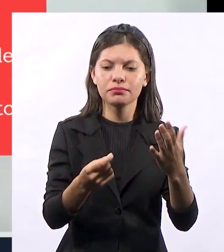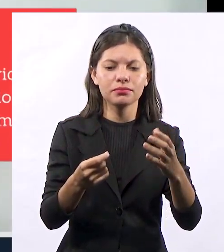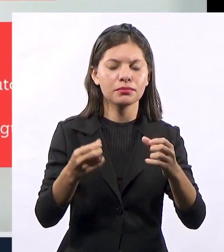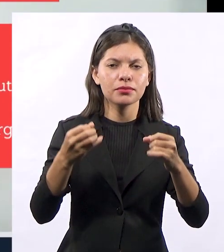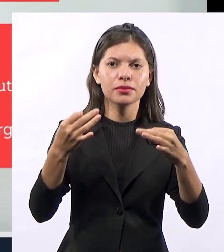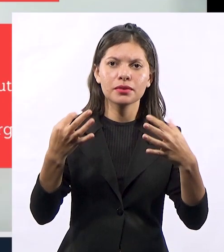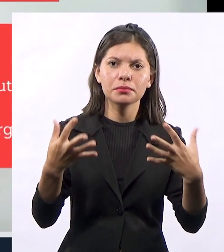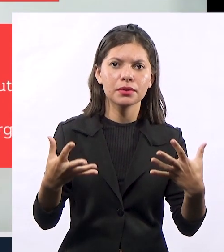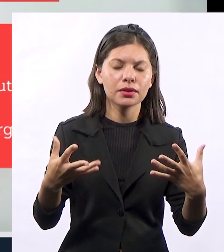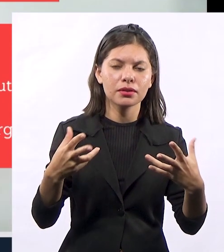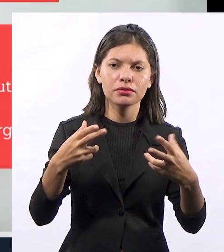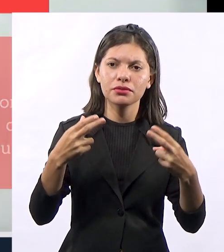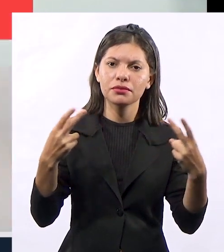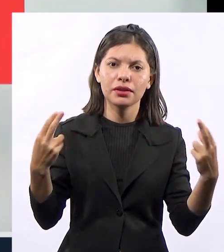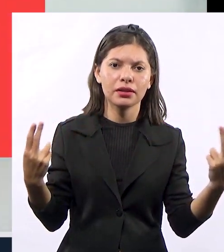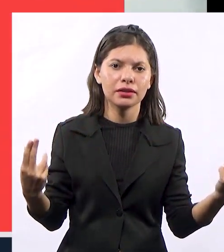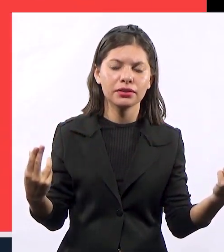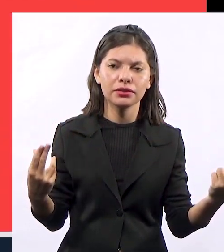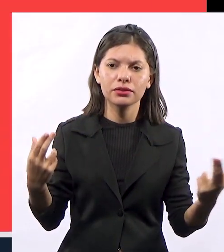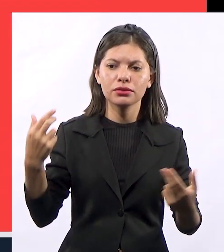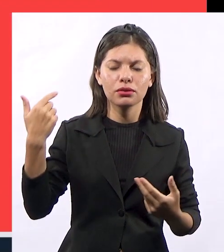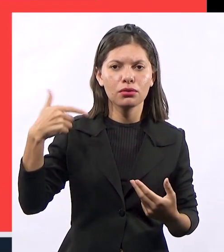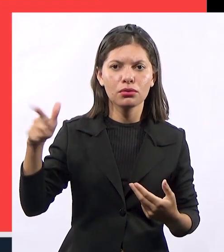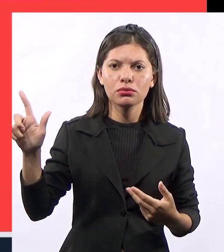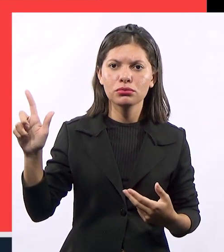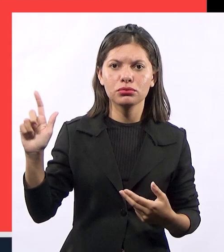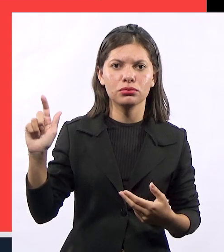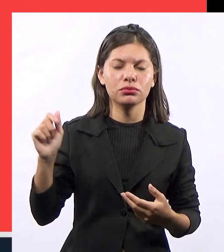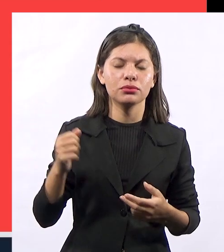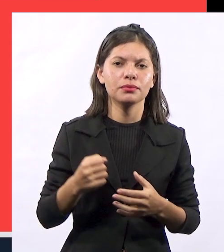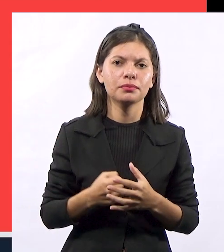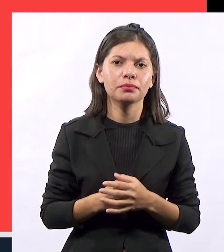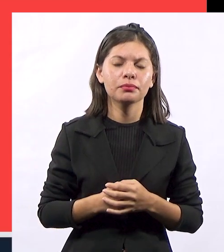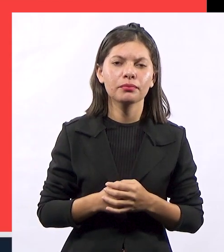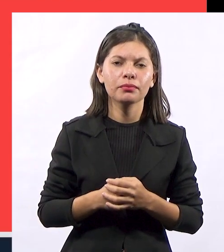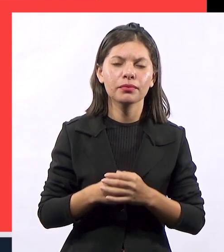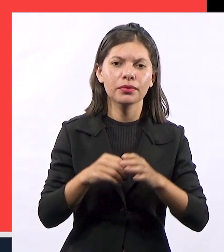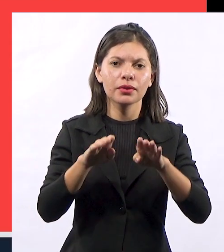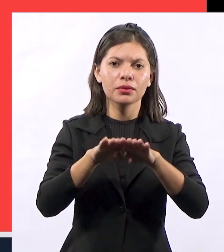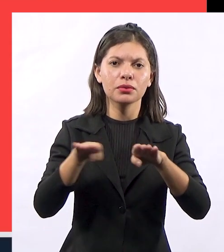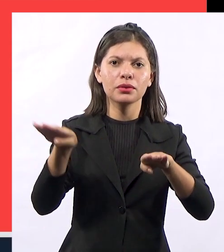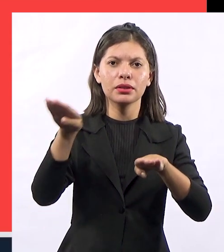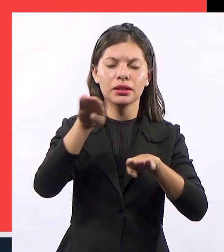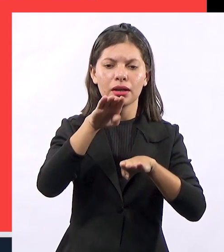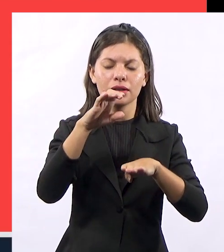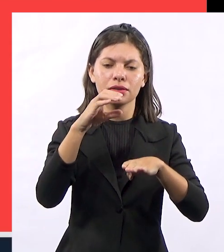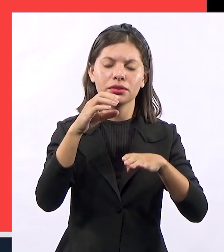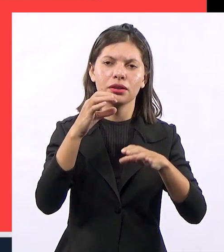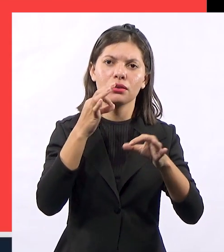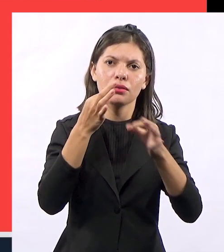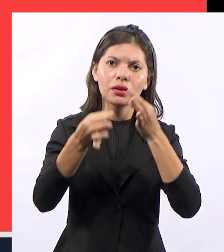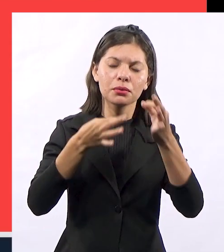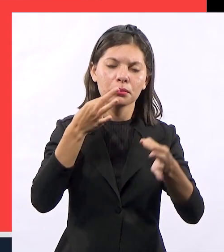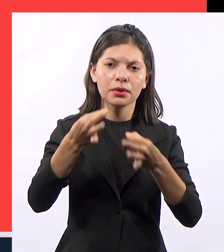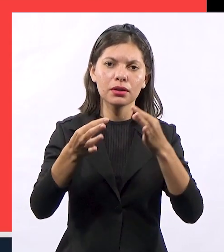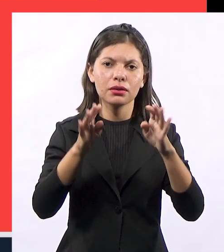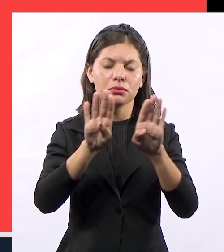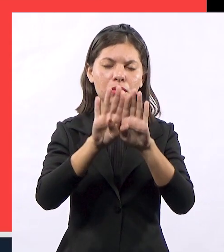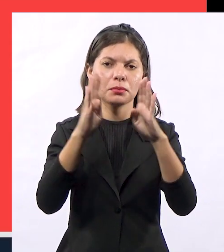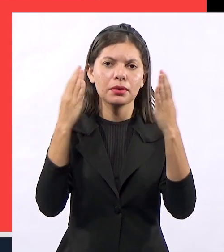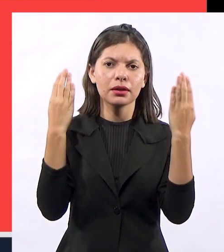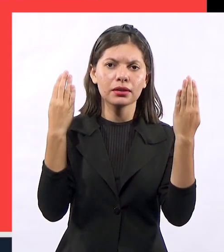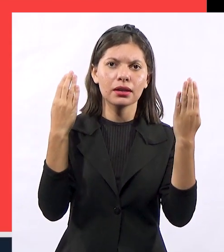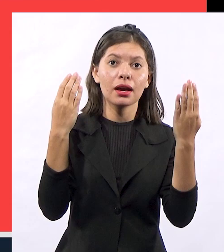que a autoridade do argumento tem que manter-se aberta. Ele também, lá no livro que está disponível na